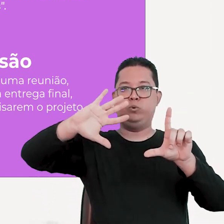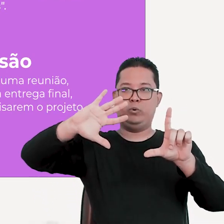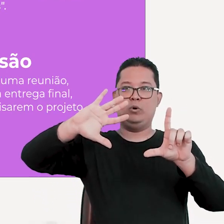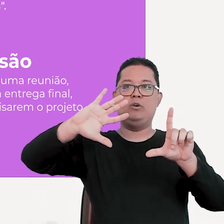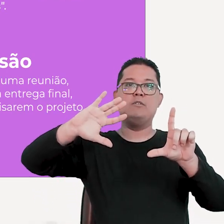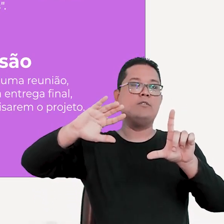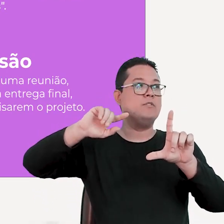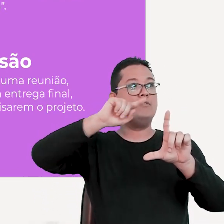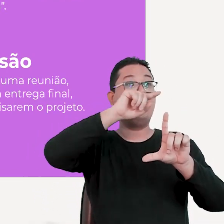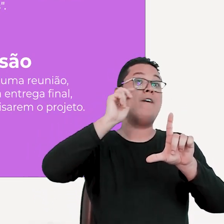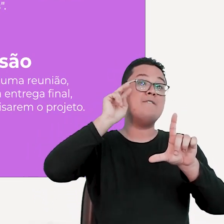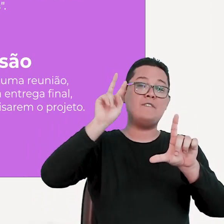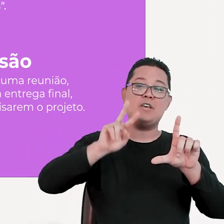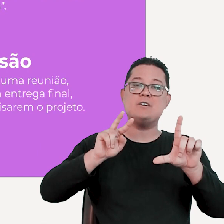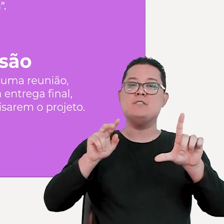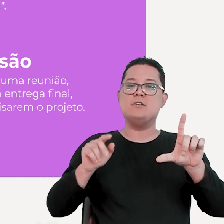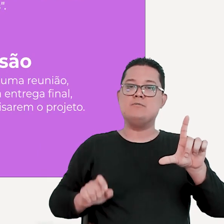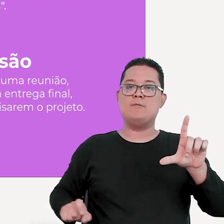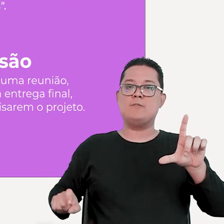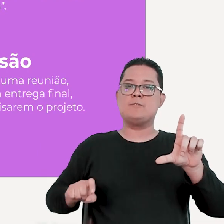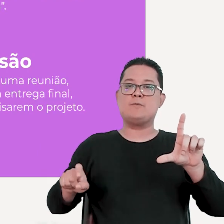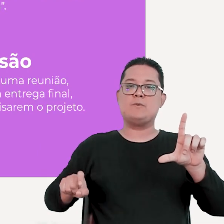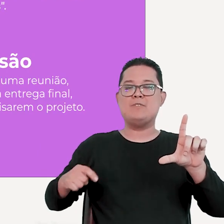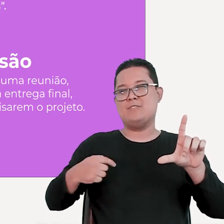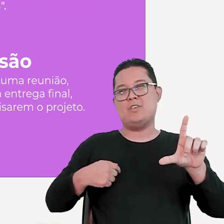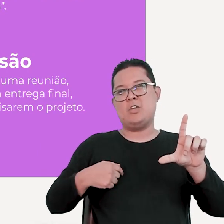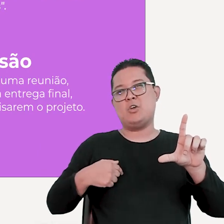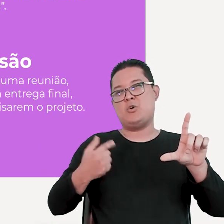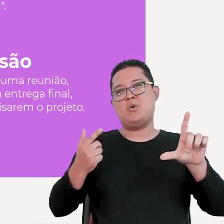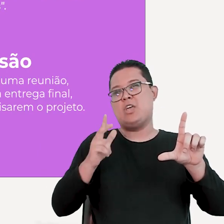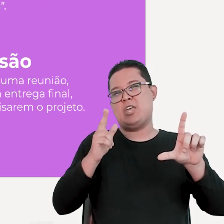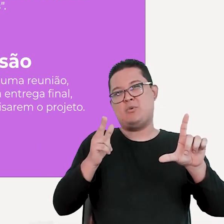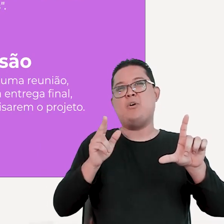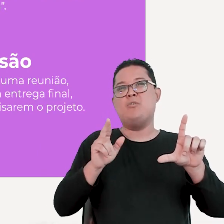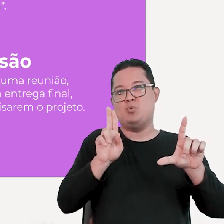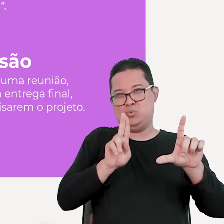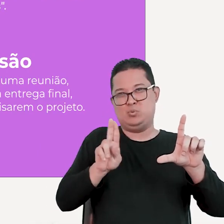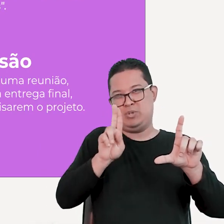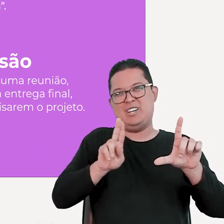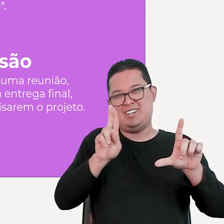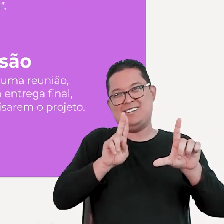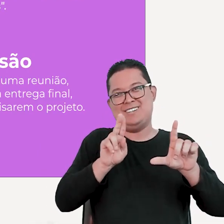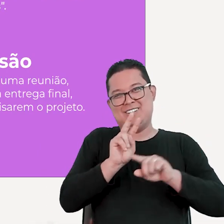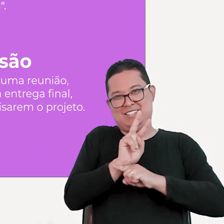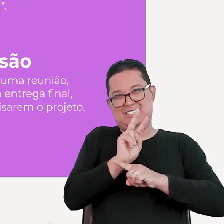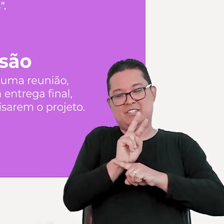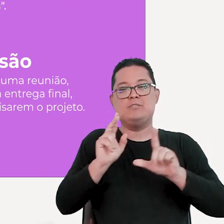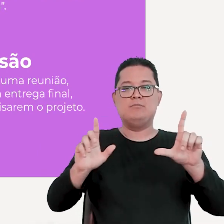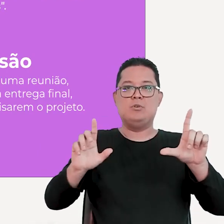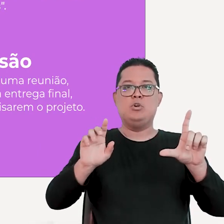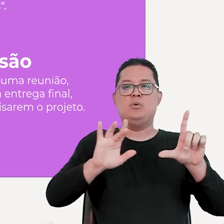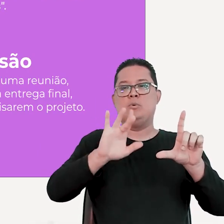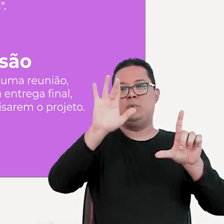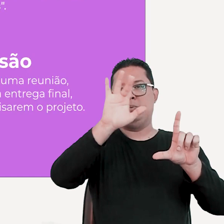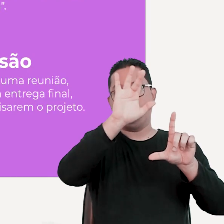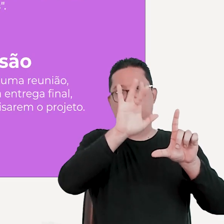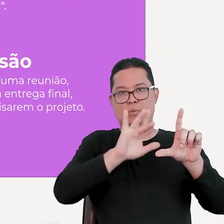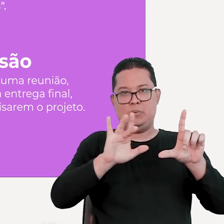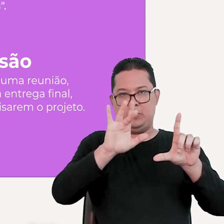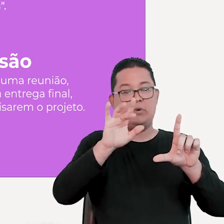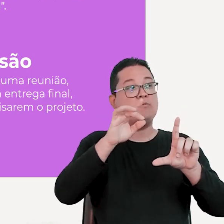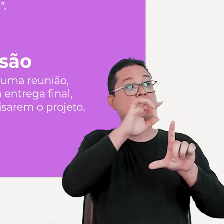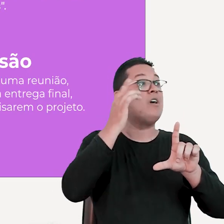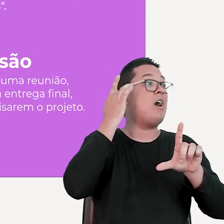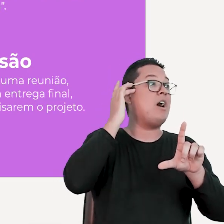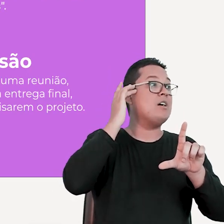não passou nenhum erro gramatical. A gente olha também se o botão está fazendo sentido, se a interface também está fazendo